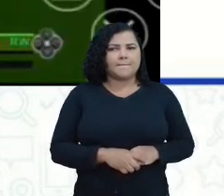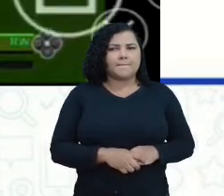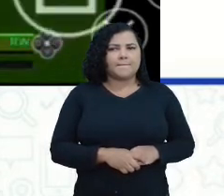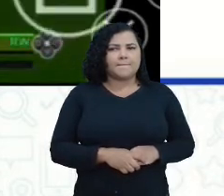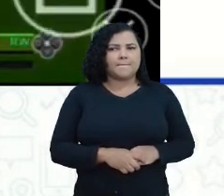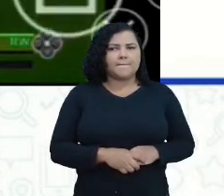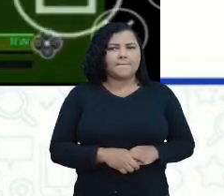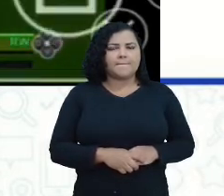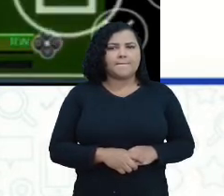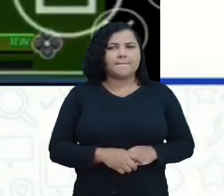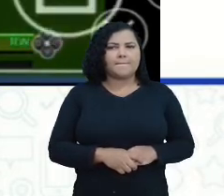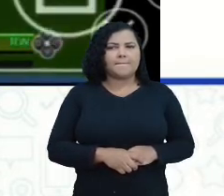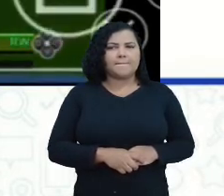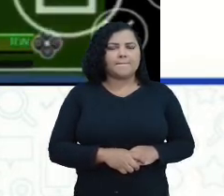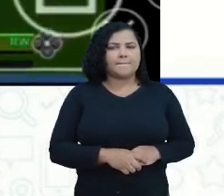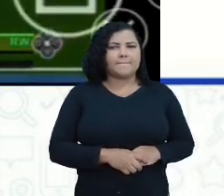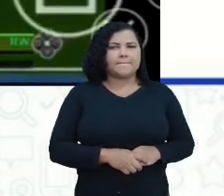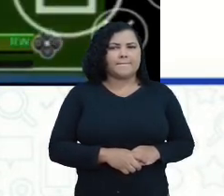Alex